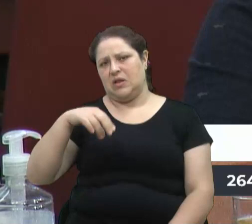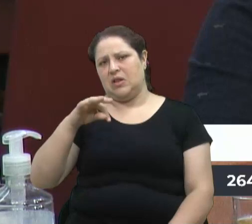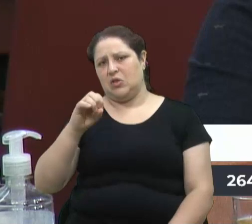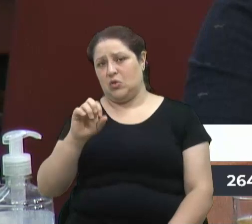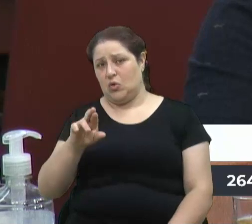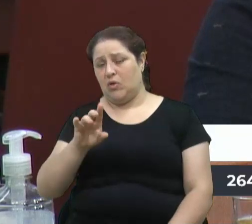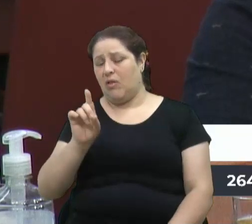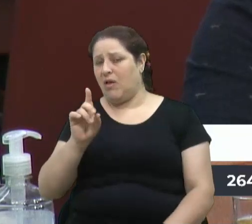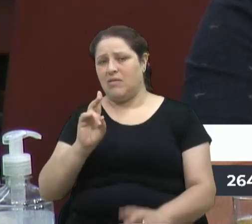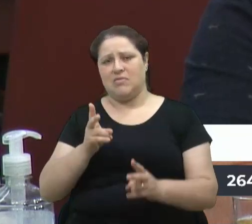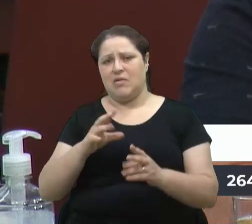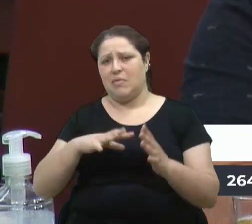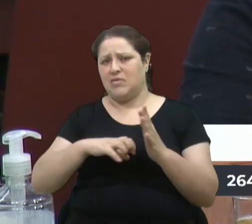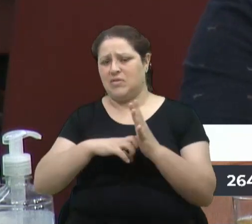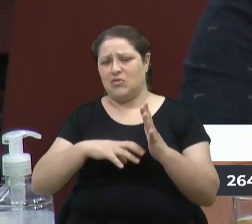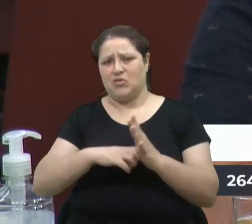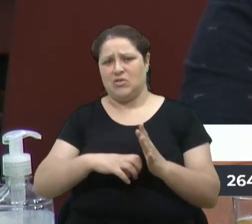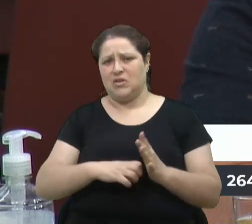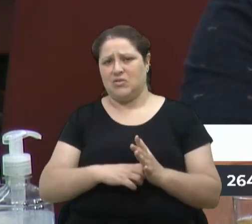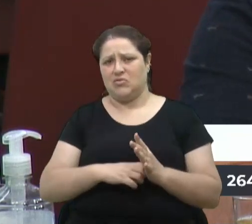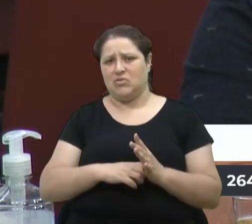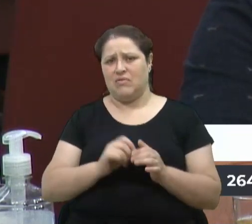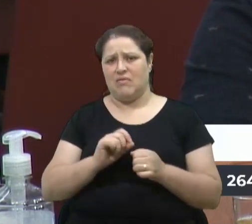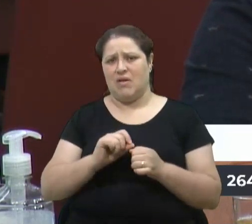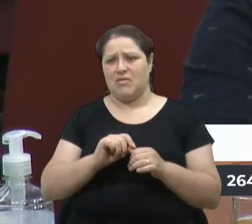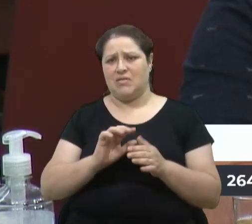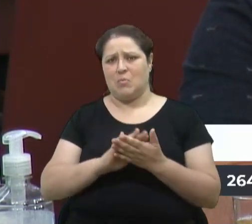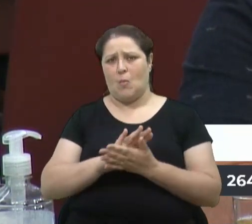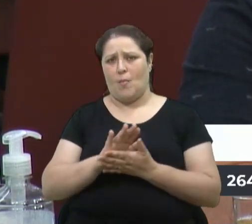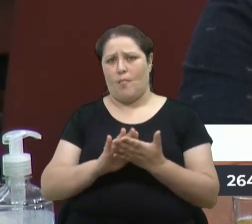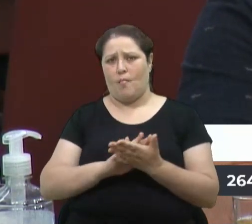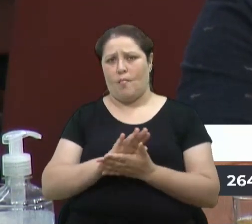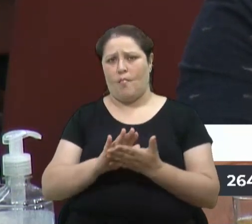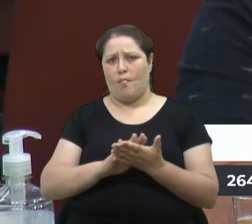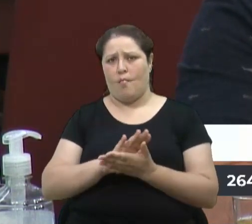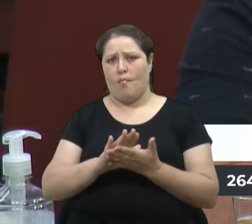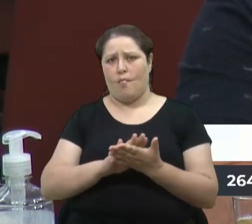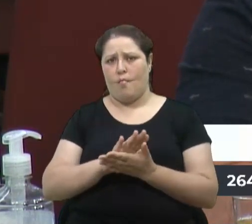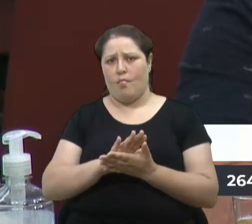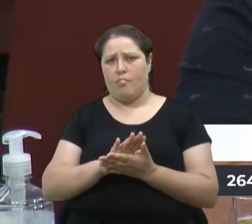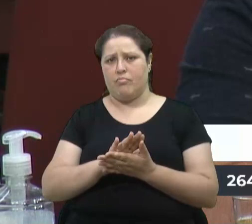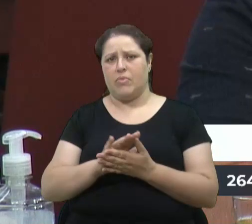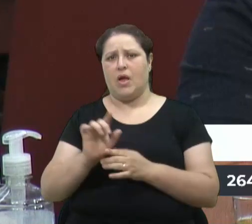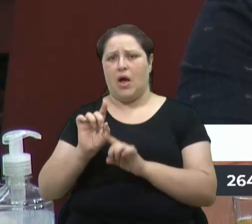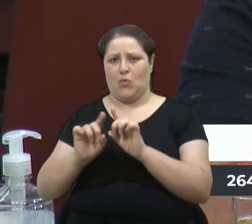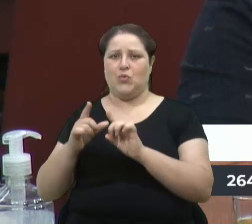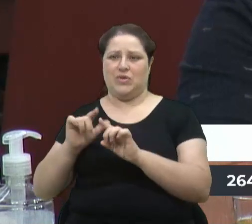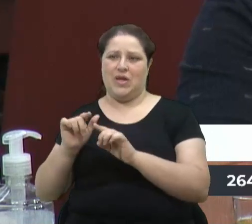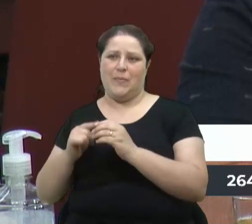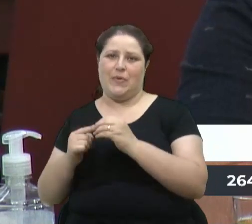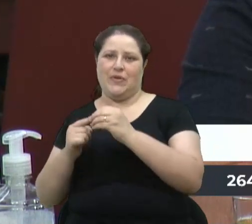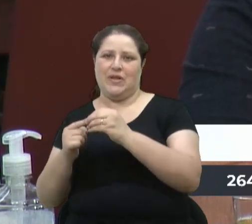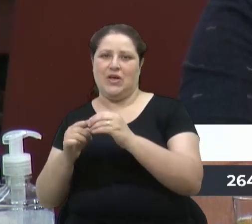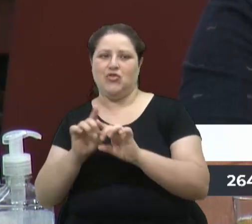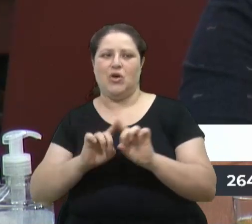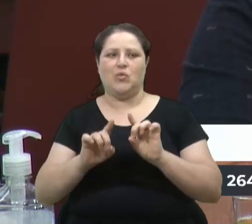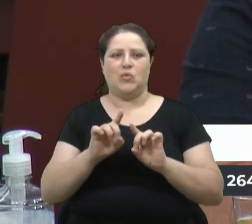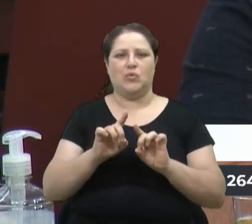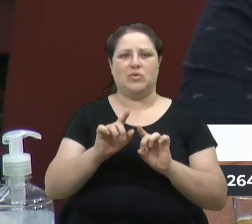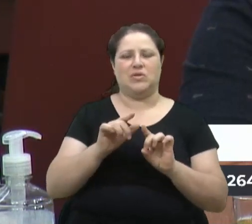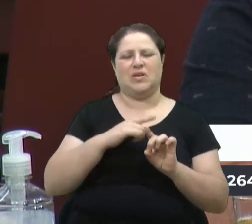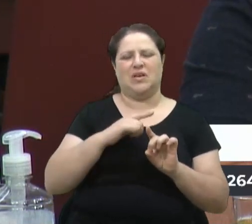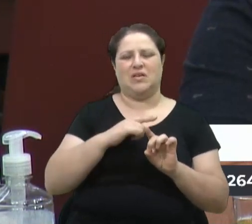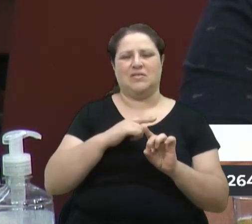feito nada. Então, para alguns é prioridade, para outros fica no final da fila. Como isso daí? A gente sabe que foi perdida